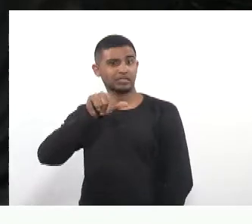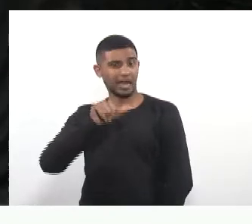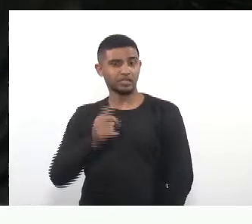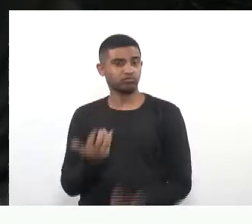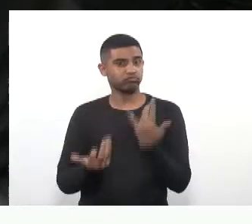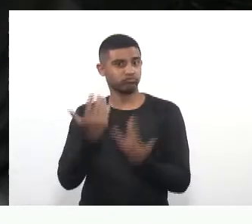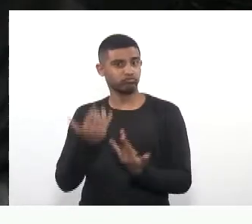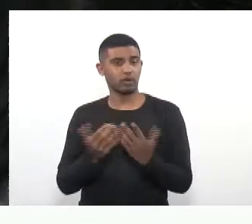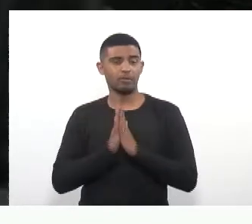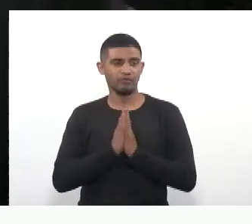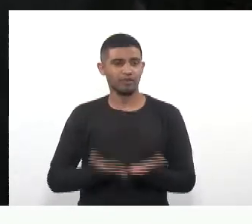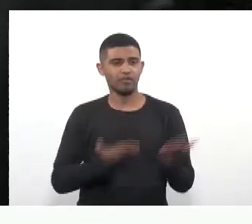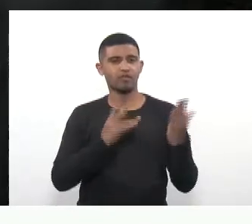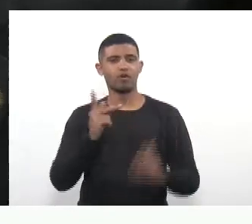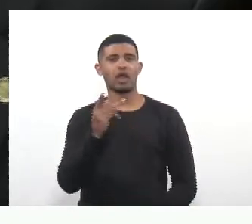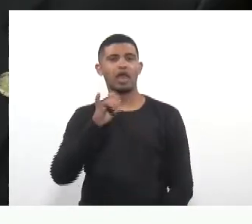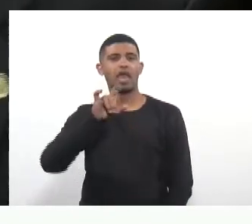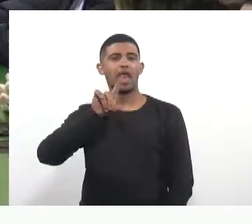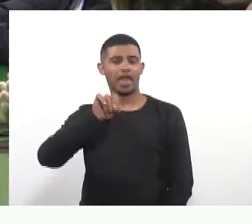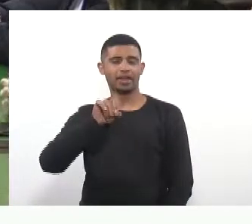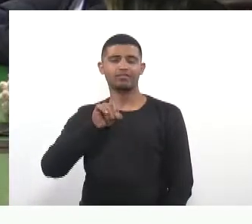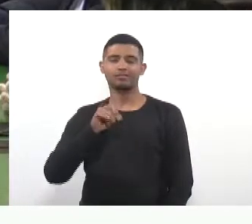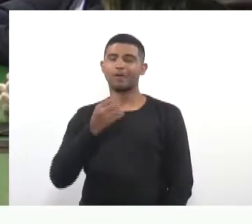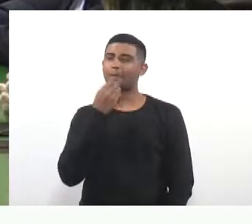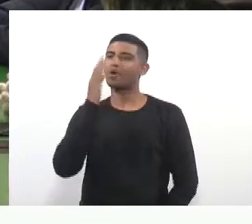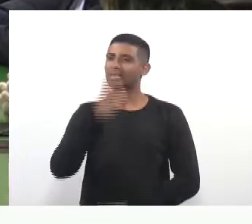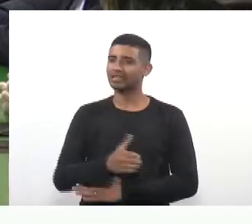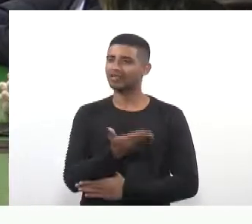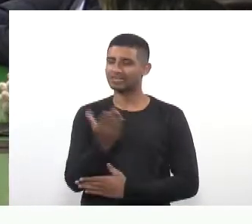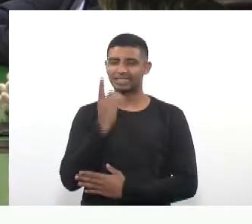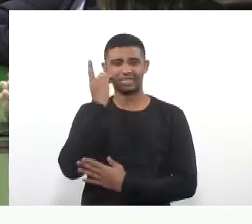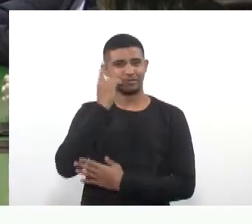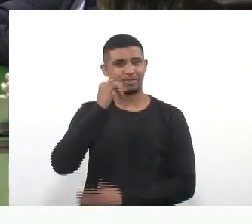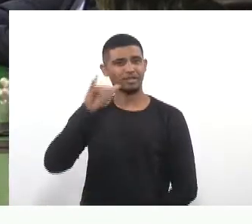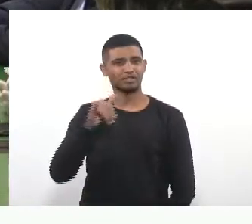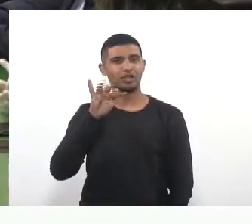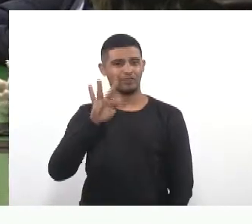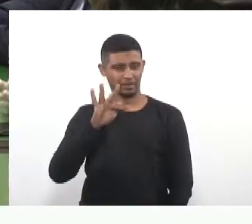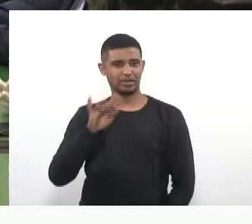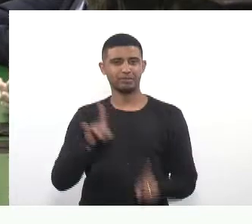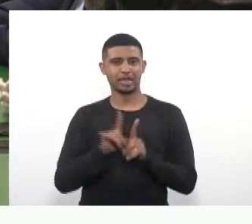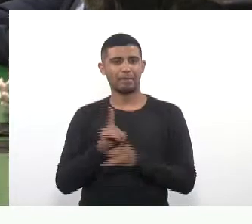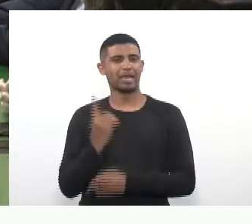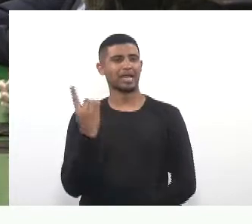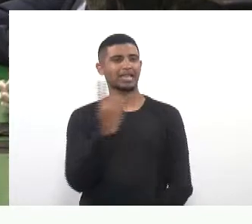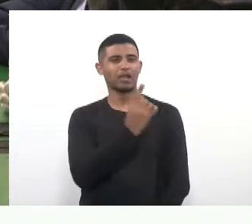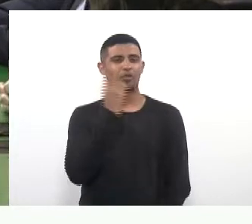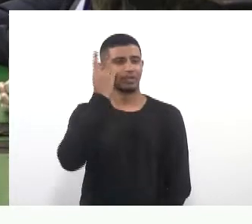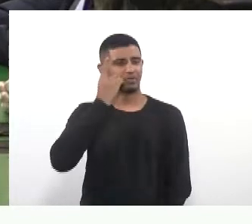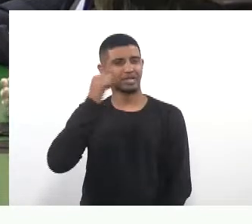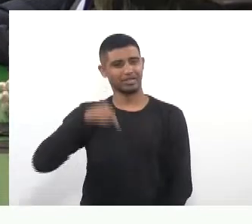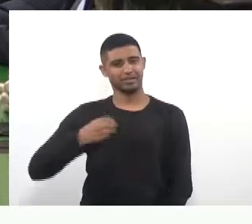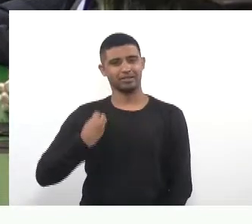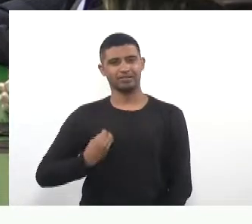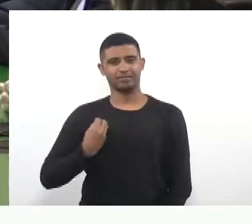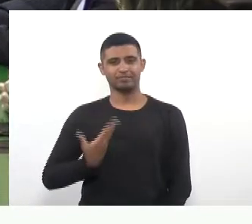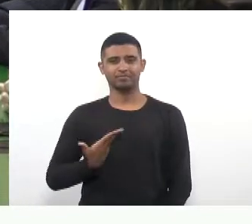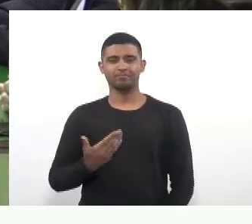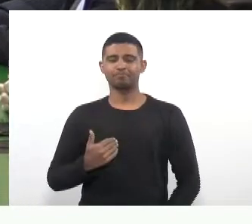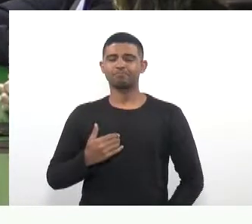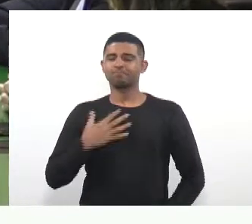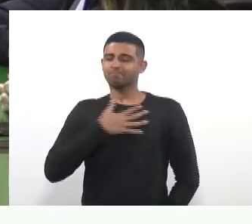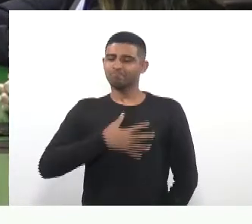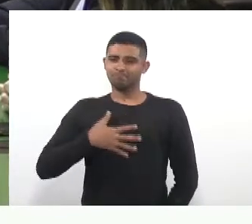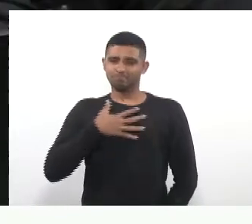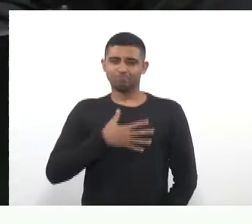favor, senhor Hélio Cabral, com a palavra. Boa tarde, deputado Jorge Felipe, boa tarde aos demais deputados. E é uma honra